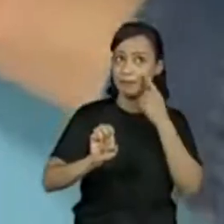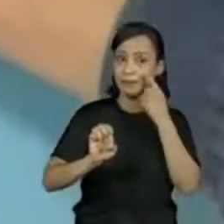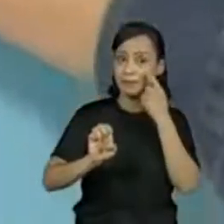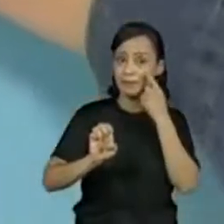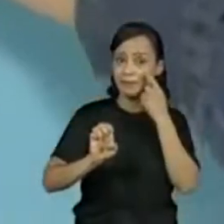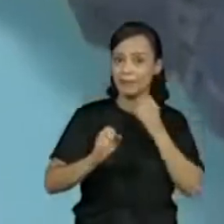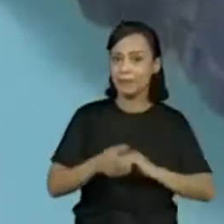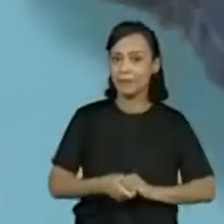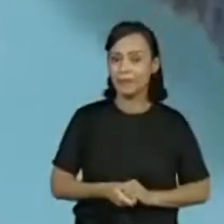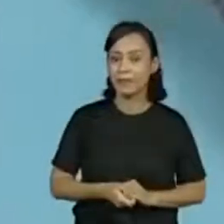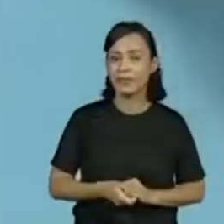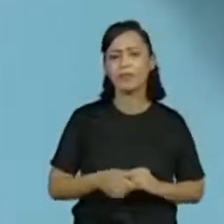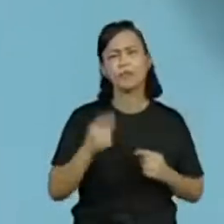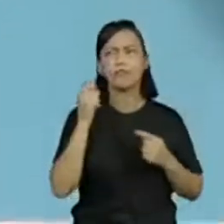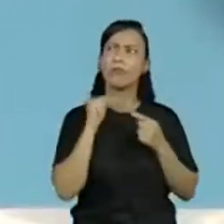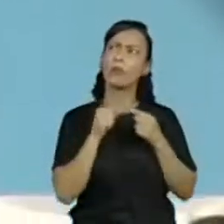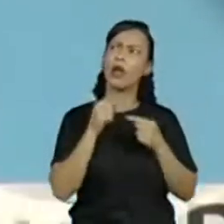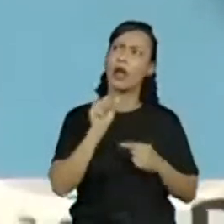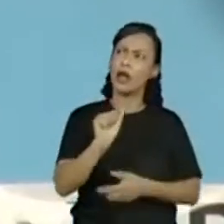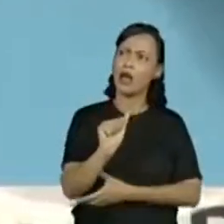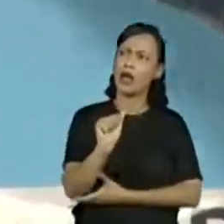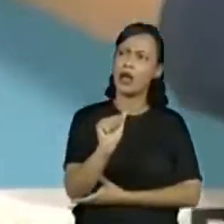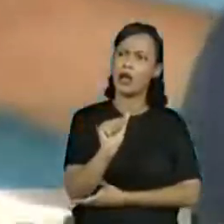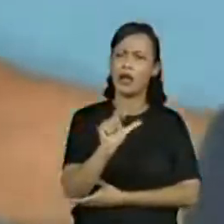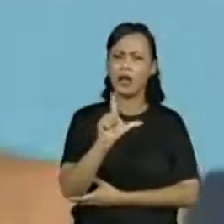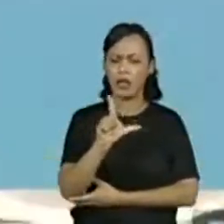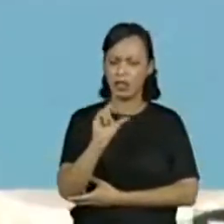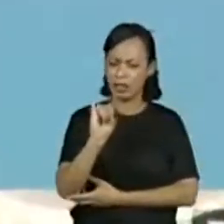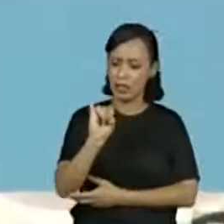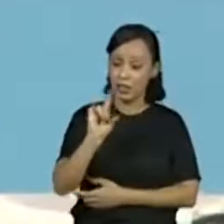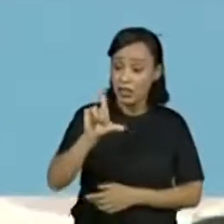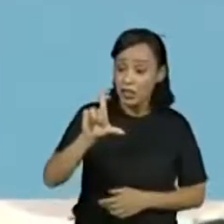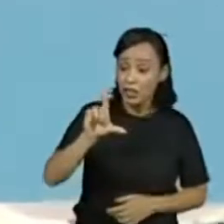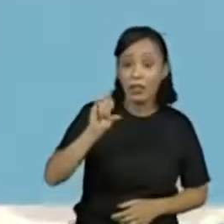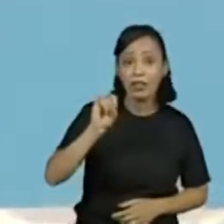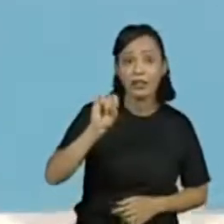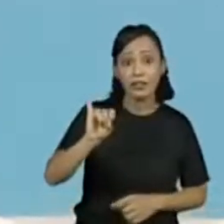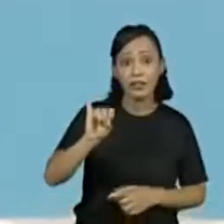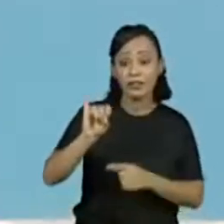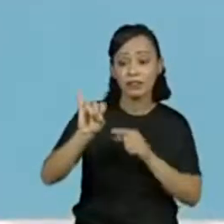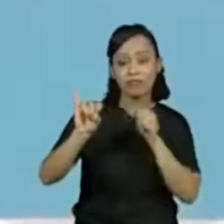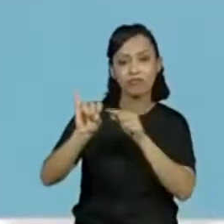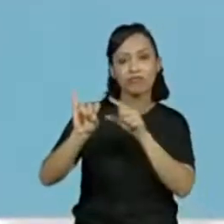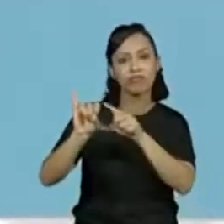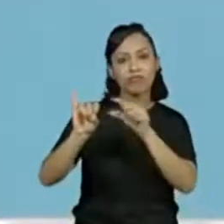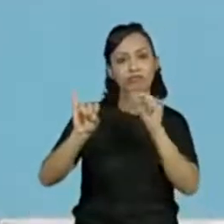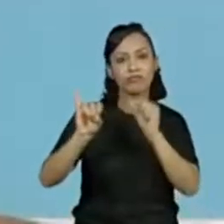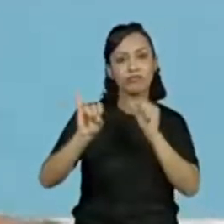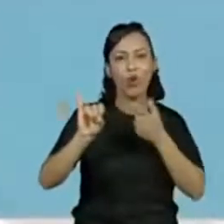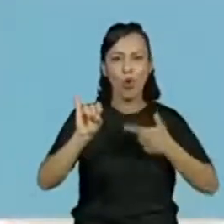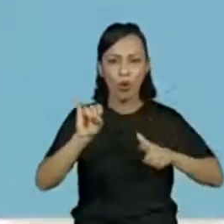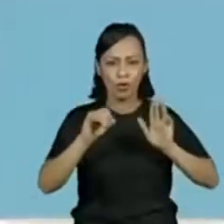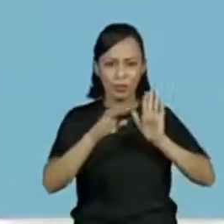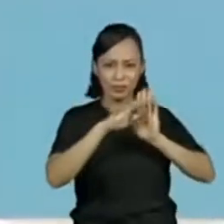Annie only E aí ó Julie